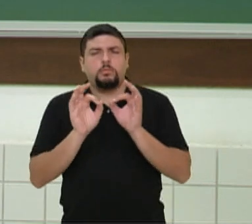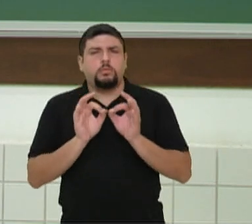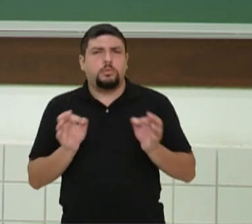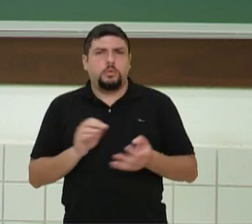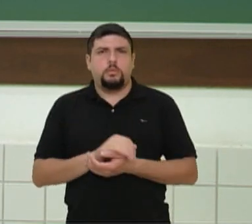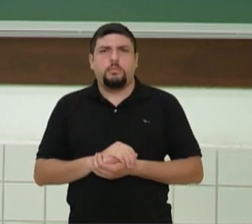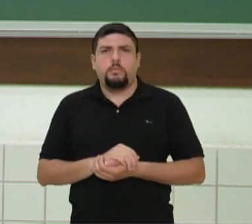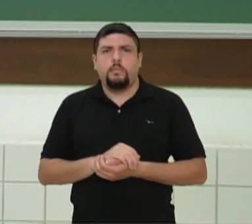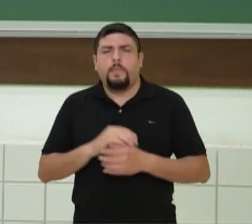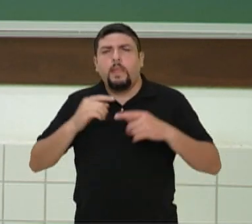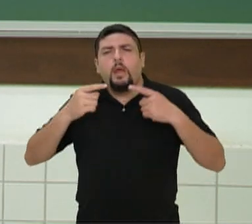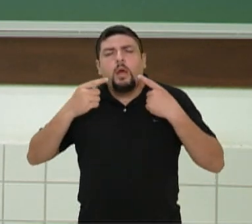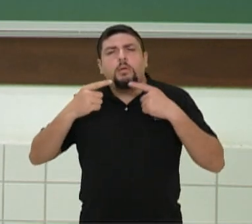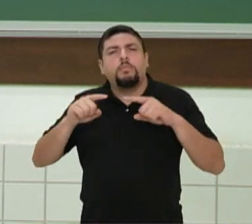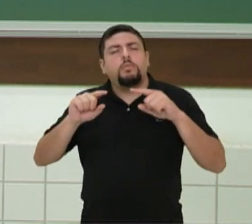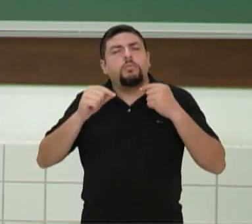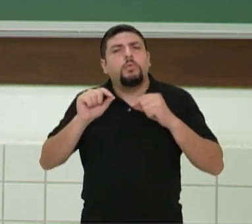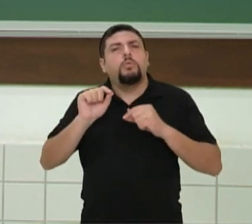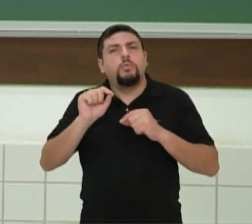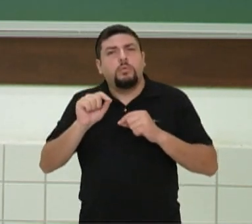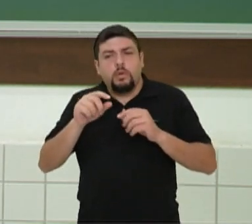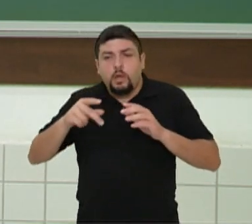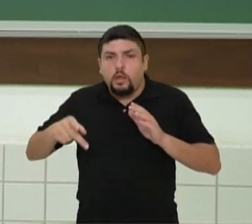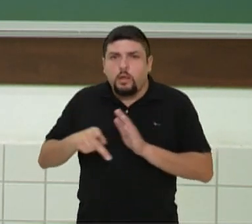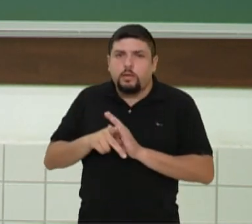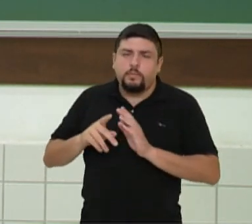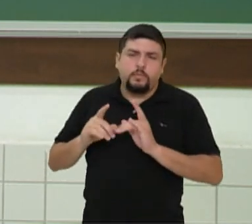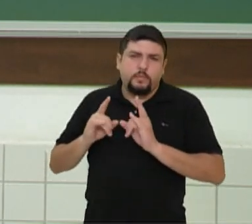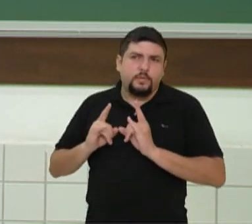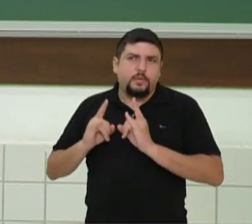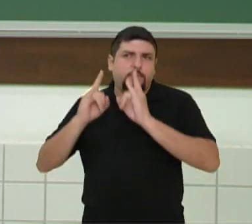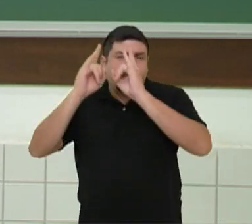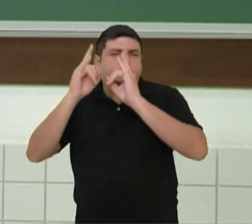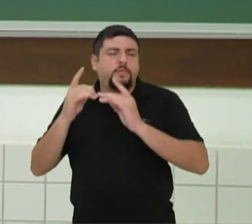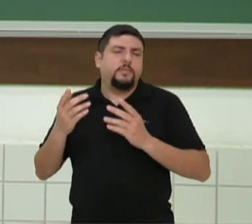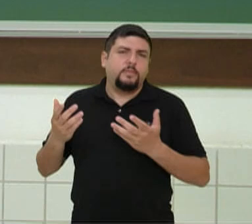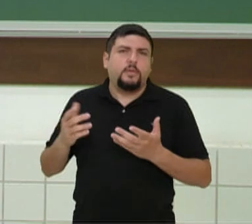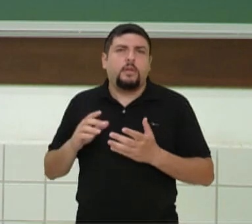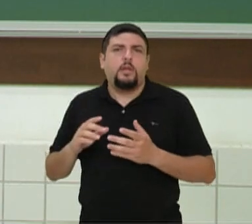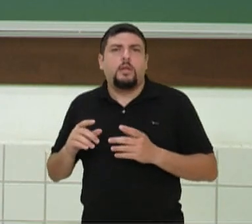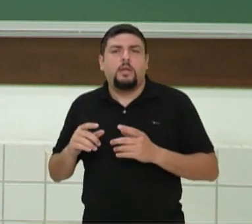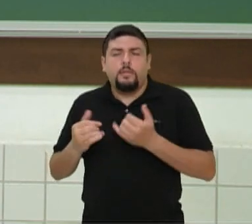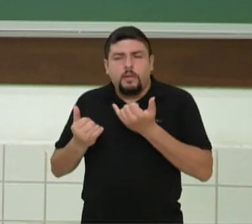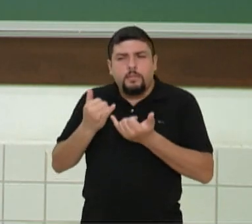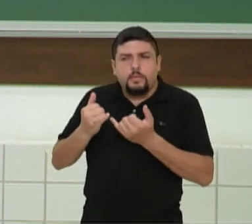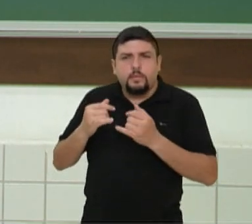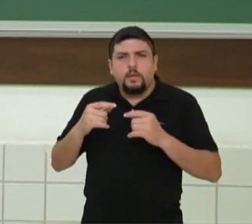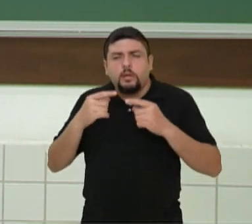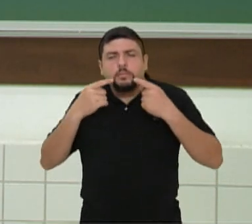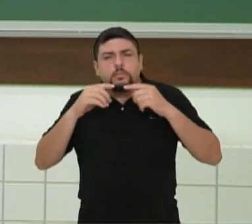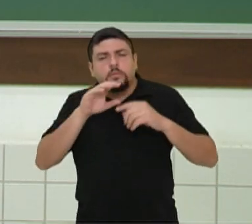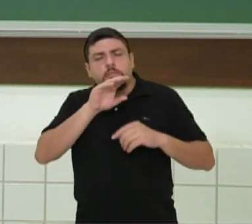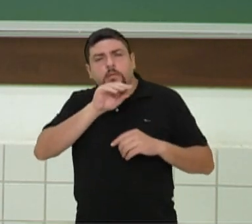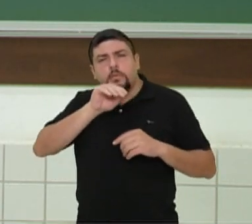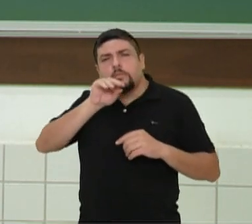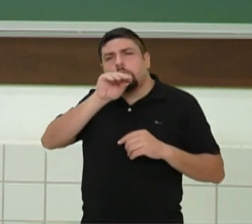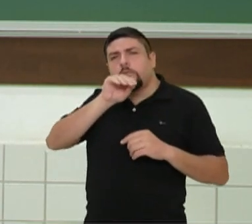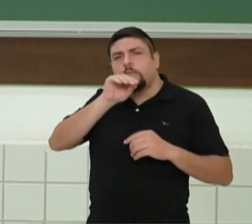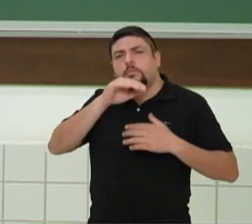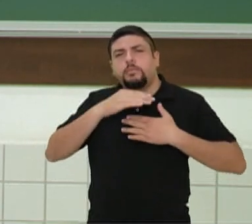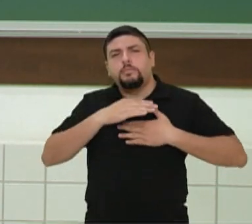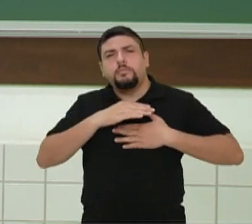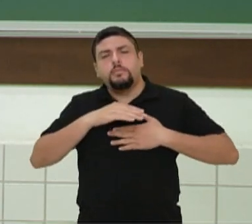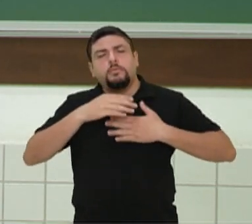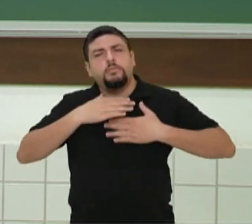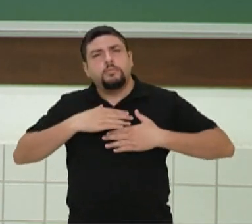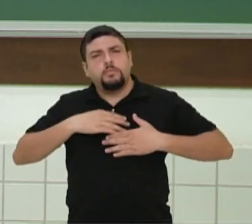era uma música típica para se cantar em apartamento, embora, claro, não se justifique, mas parecia uma música de apartamento. É cantada baixinha, é cantada de maneira bem